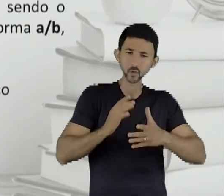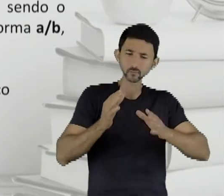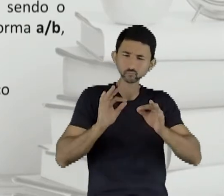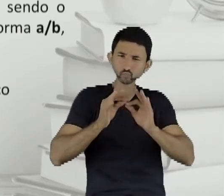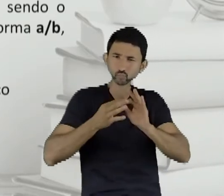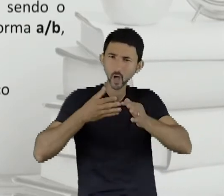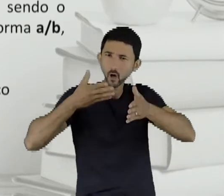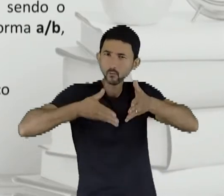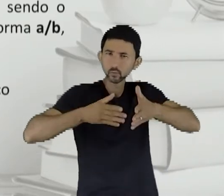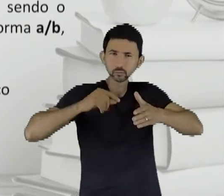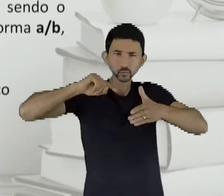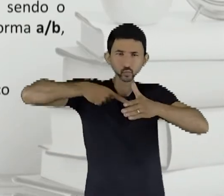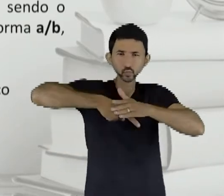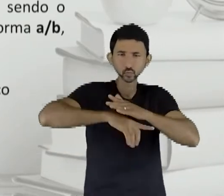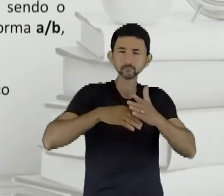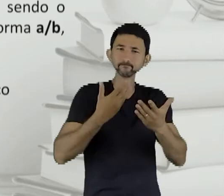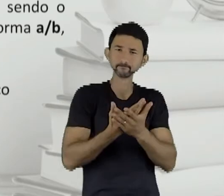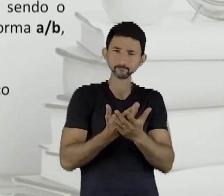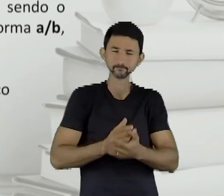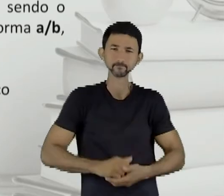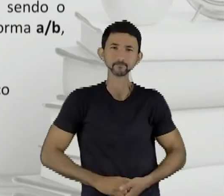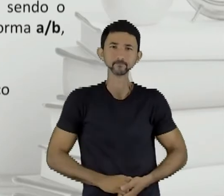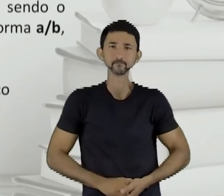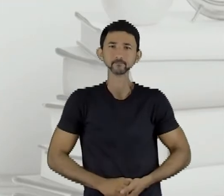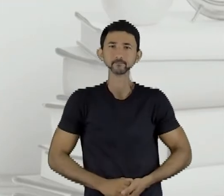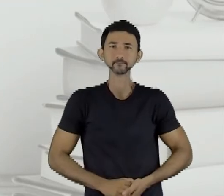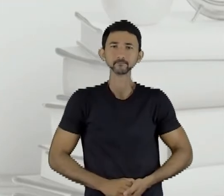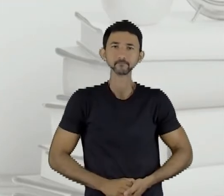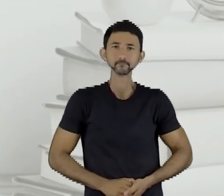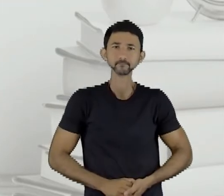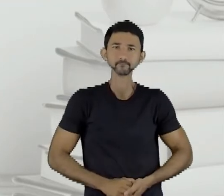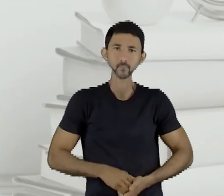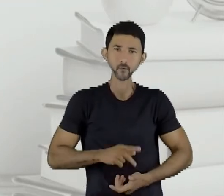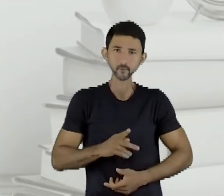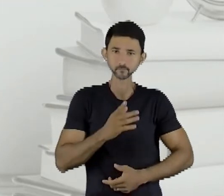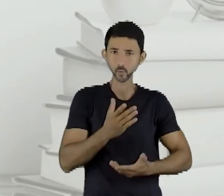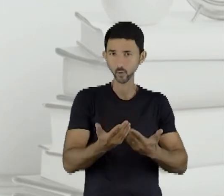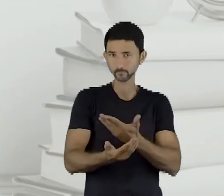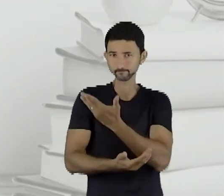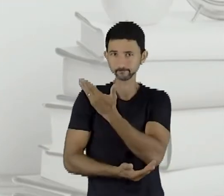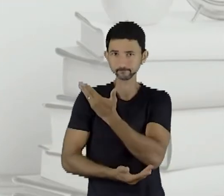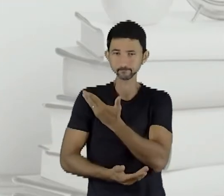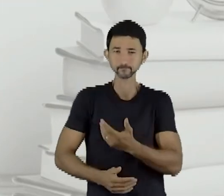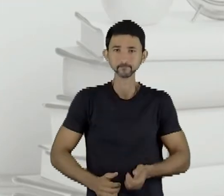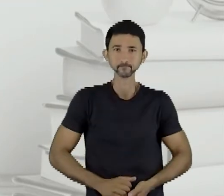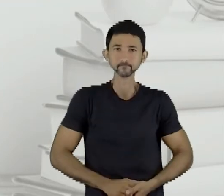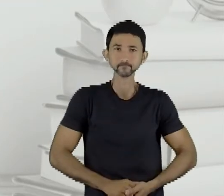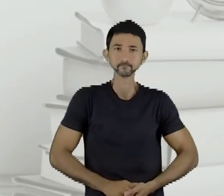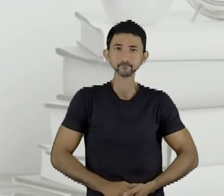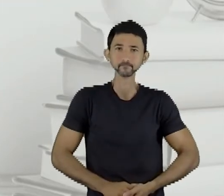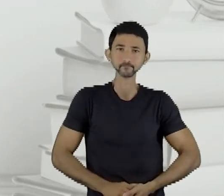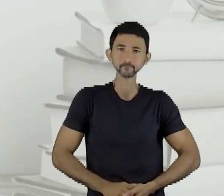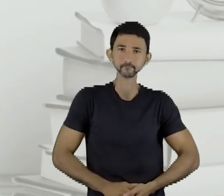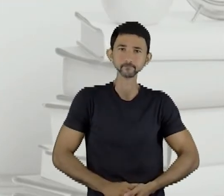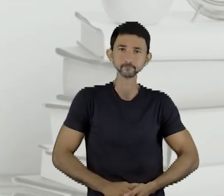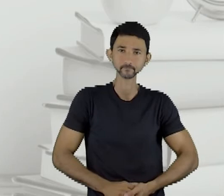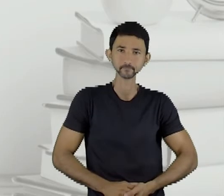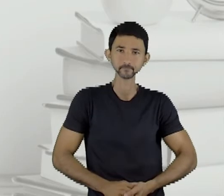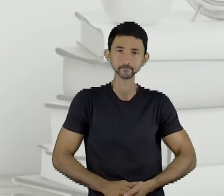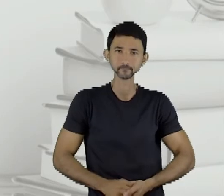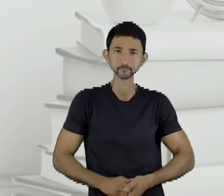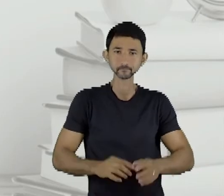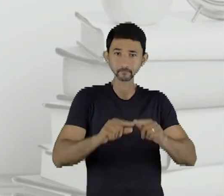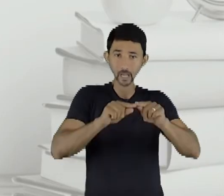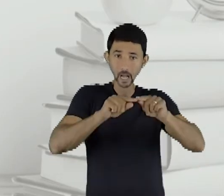detalhes o assunto porcentagem. Então, continuando. Não podemos deixar de falar na reta numérica, para a gente